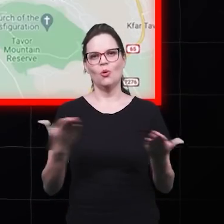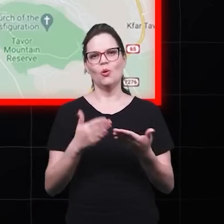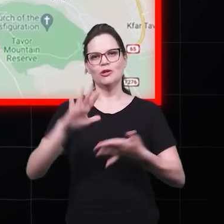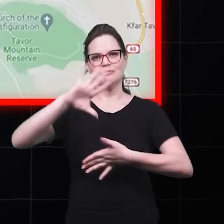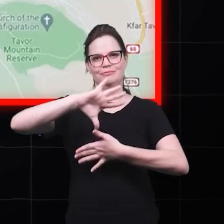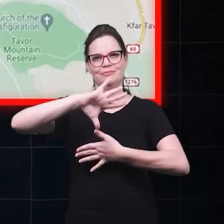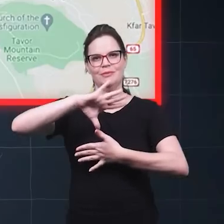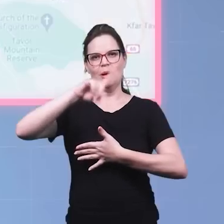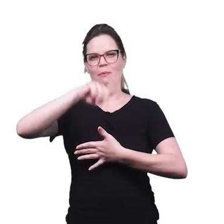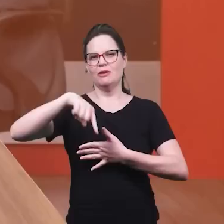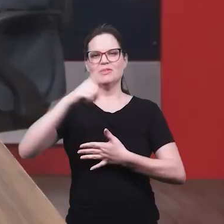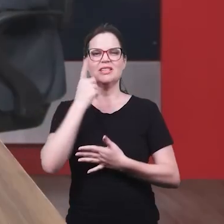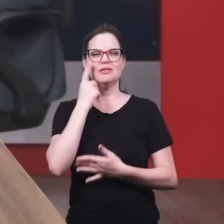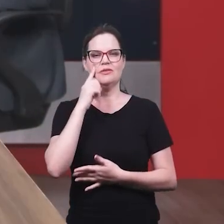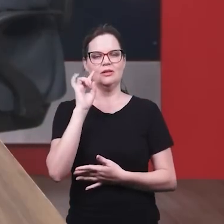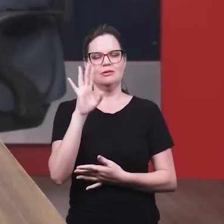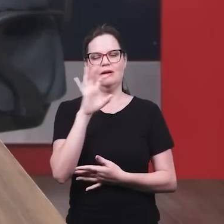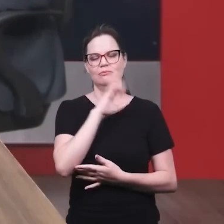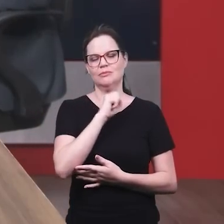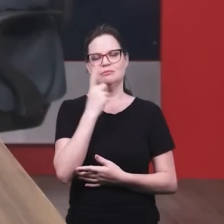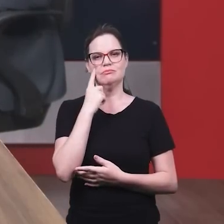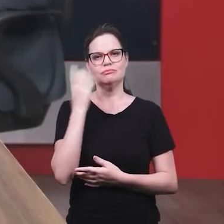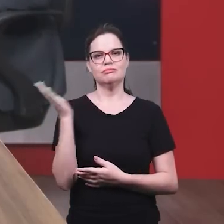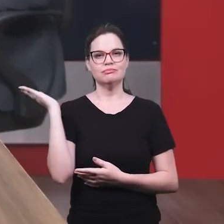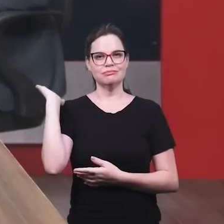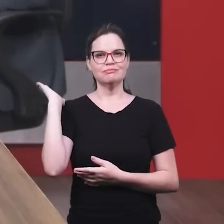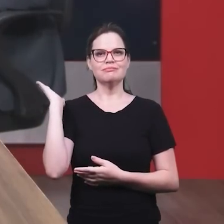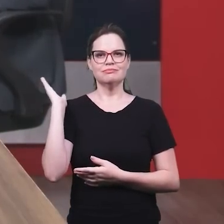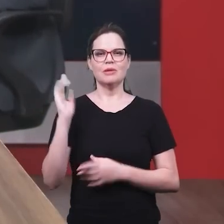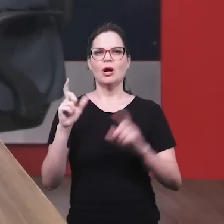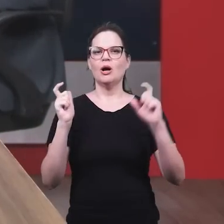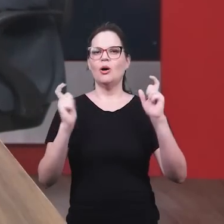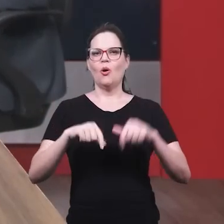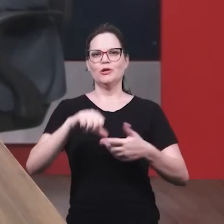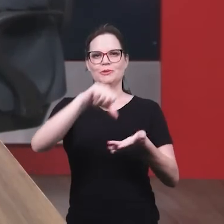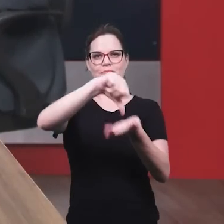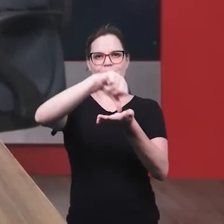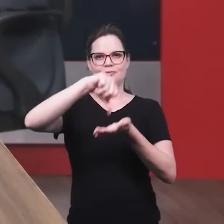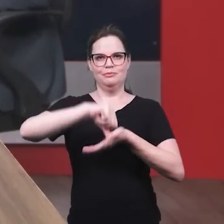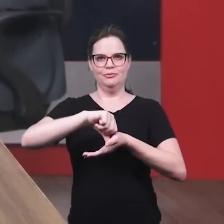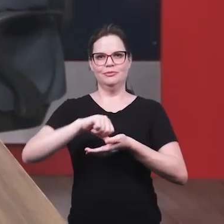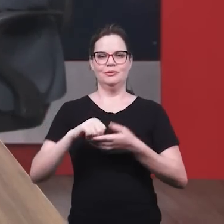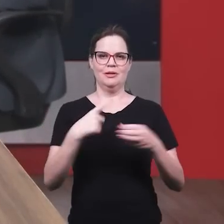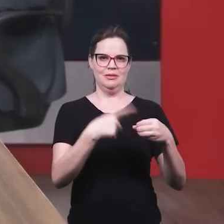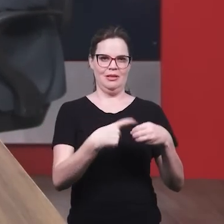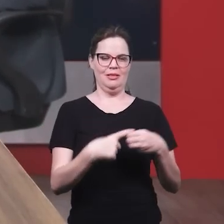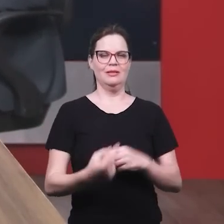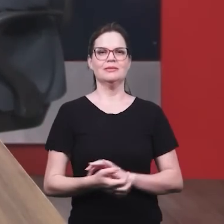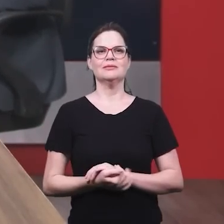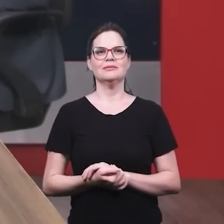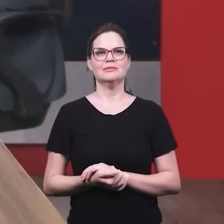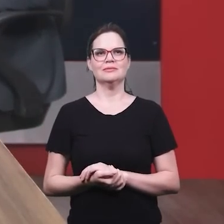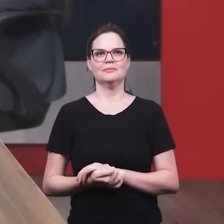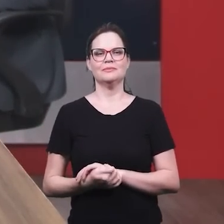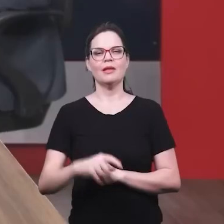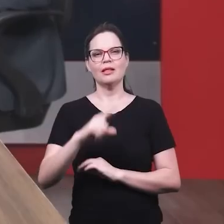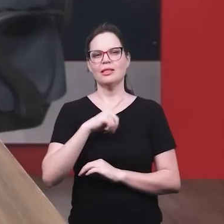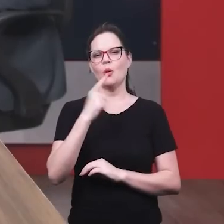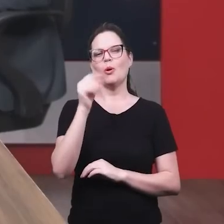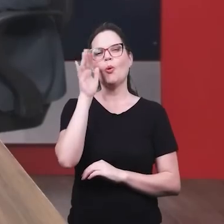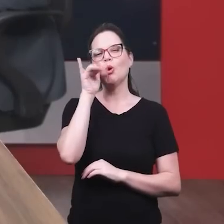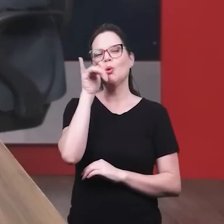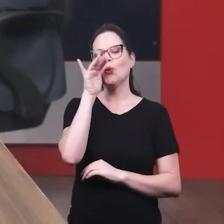só para situar os irmãos aonde são essas cidades hoje, né? Até tem uma